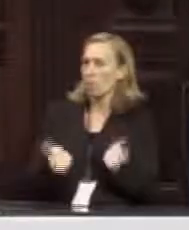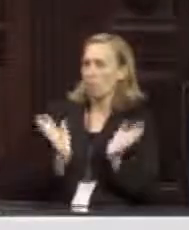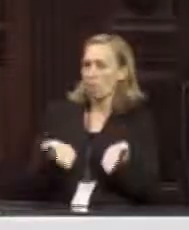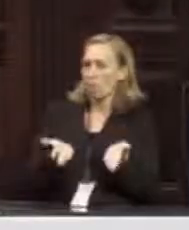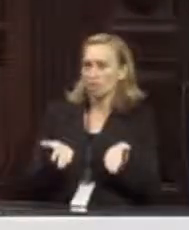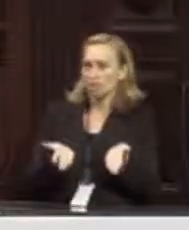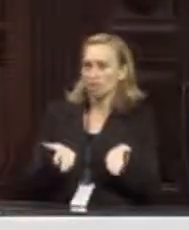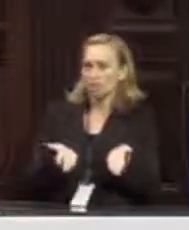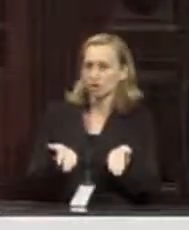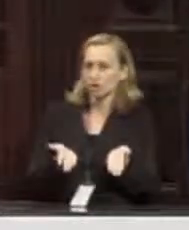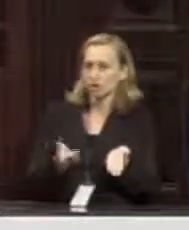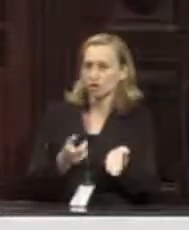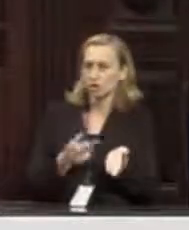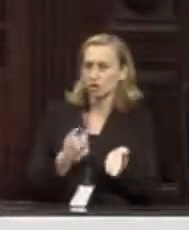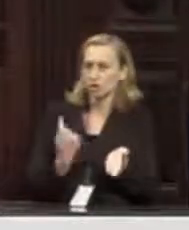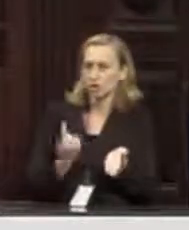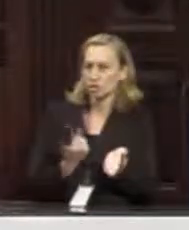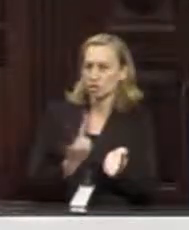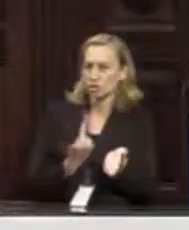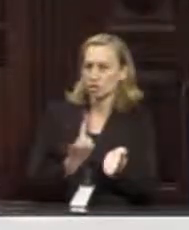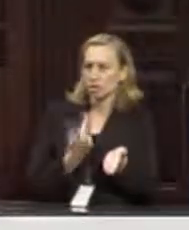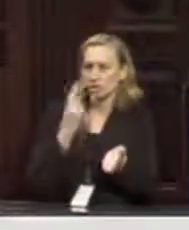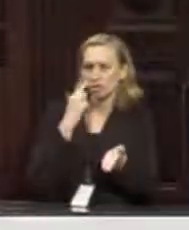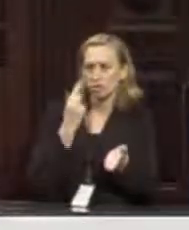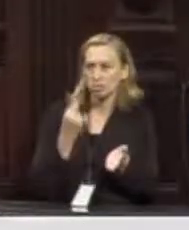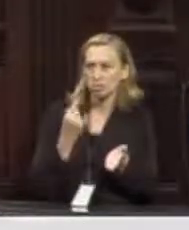Nós assistimos hoje uma audiência pública